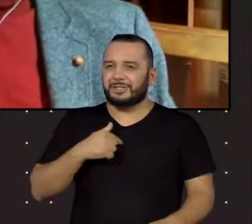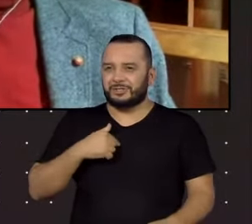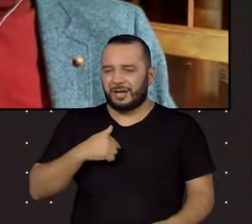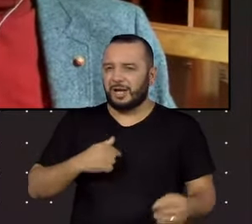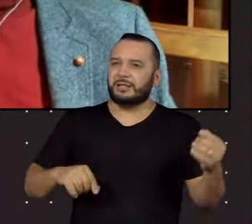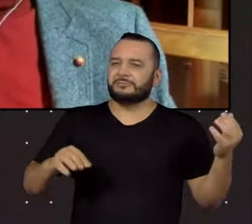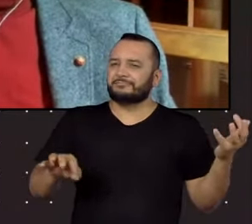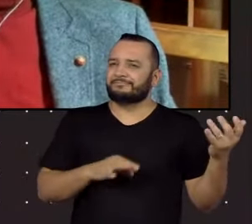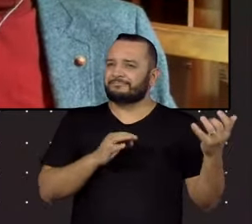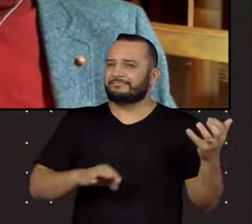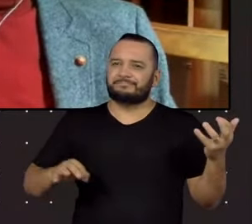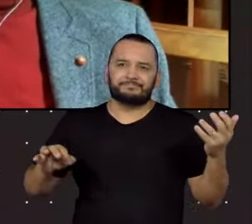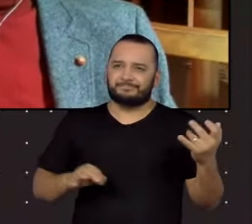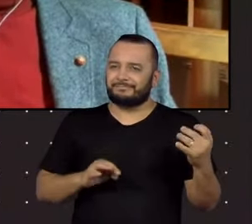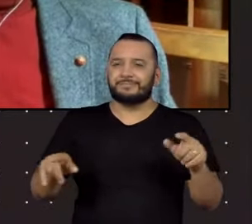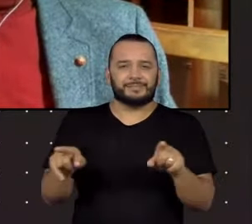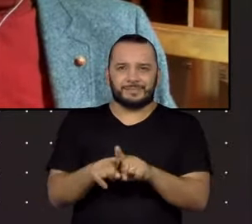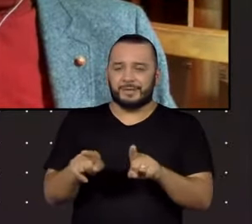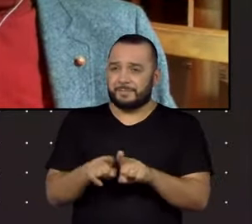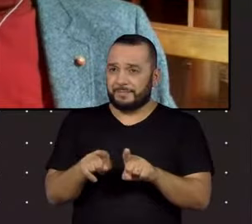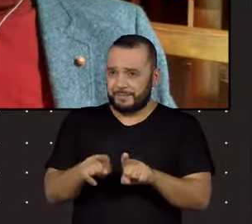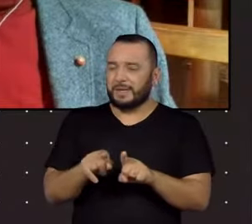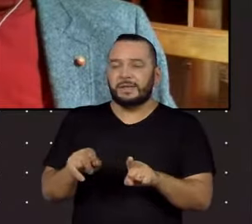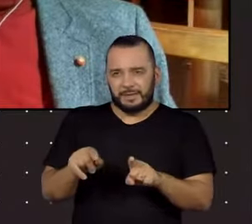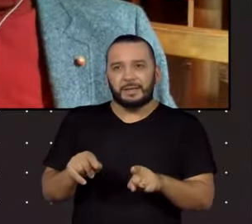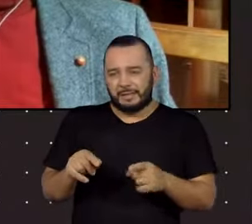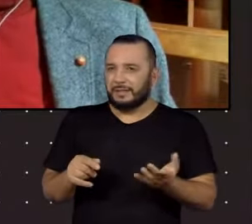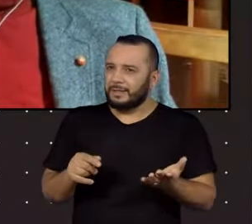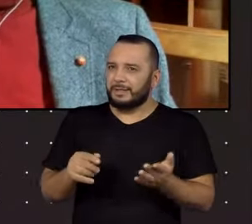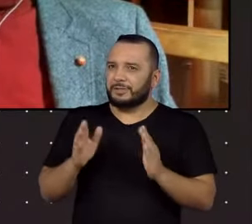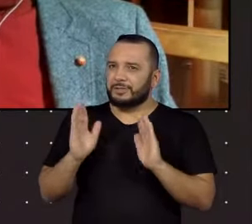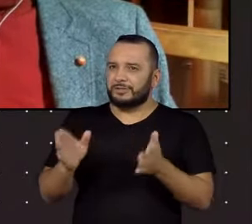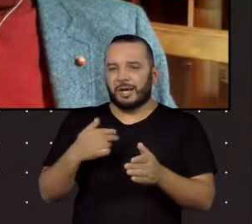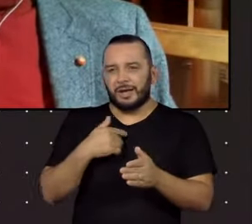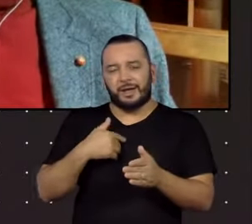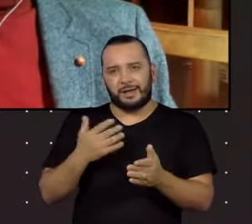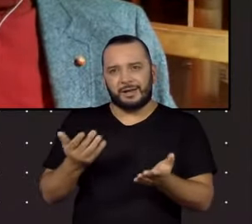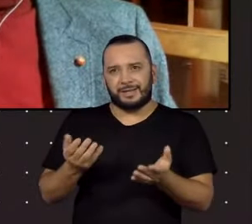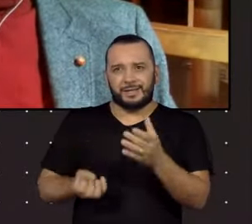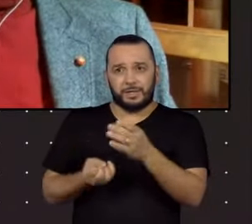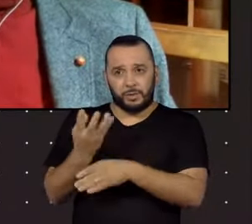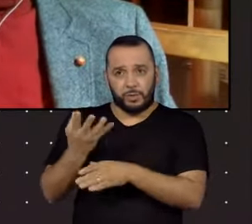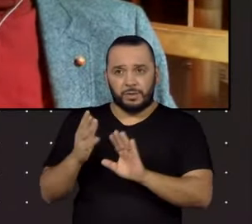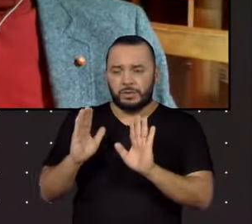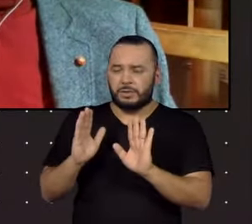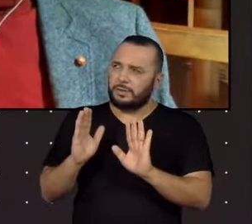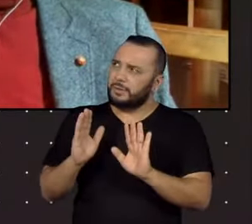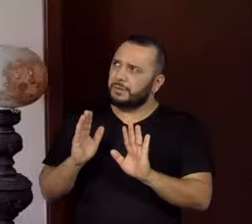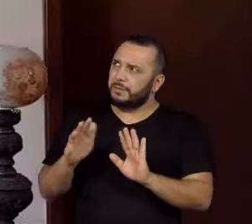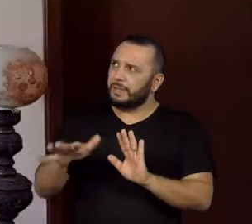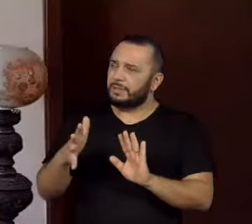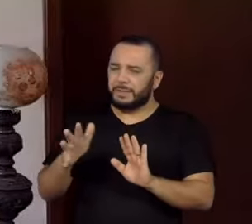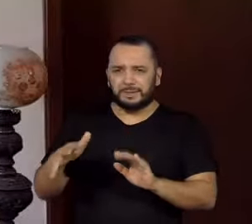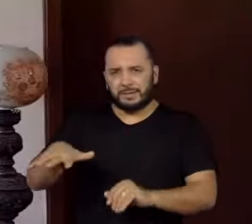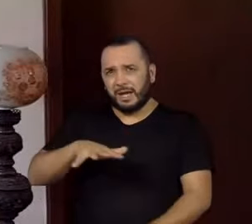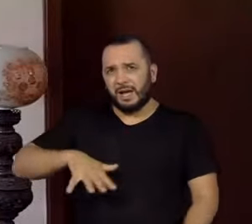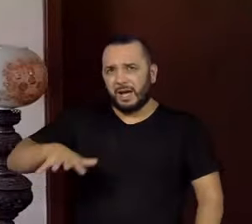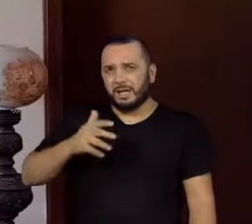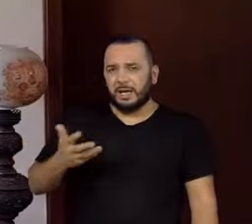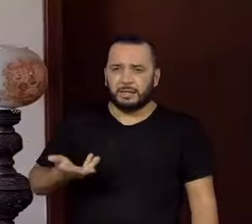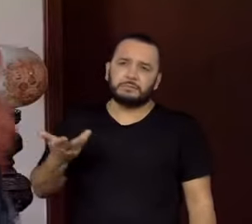e faz comentários quase sempre. Tem um corpo de composição no ramo mais ou menos erudito,